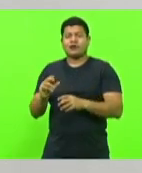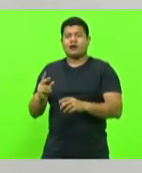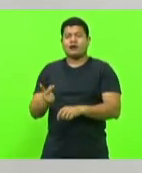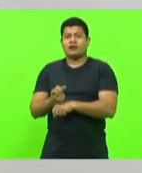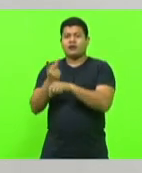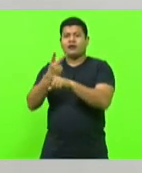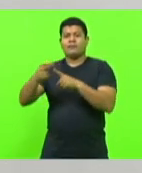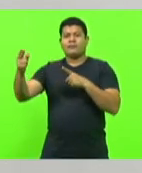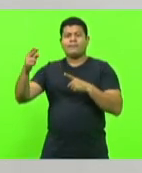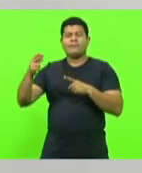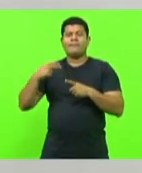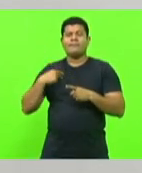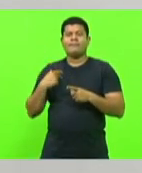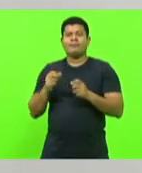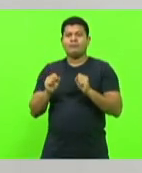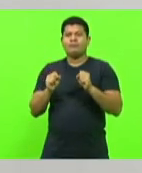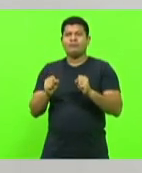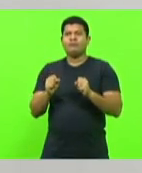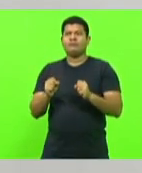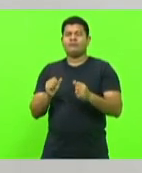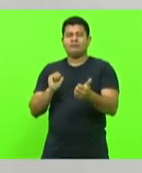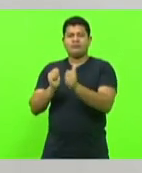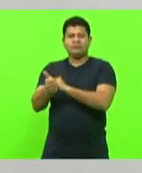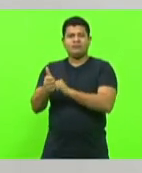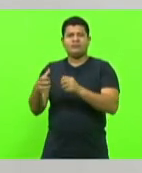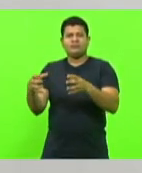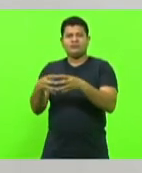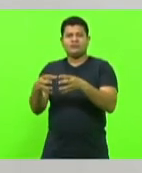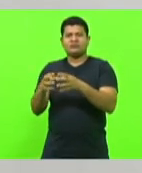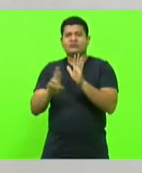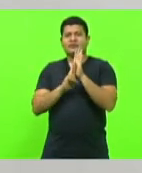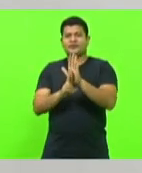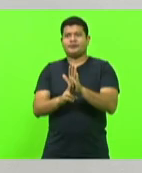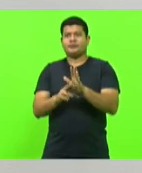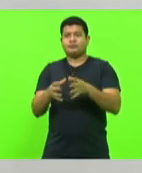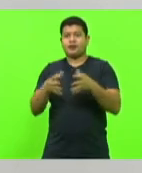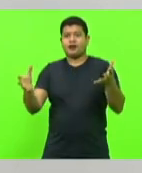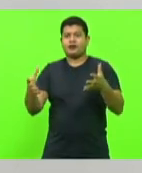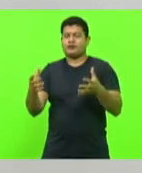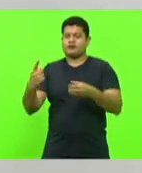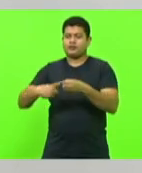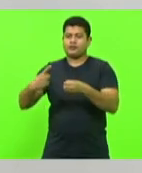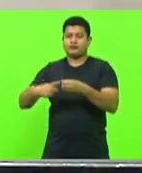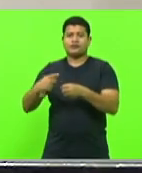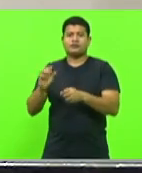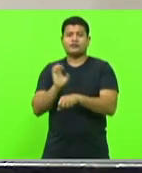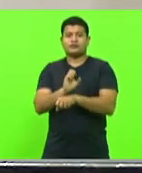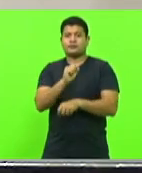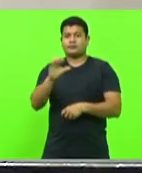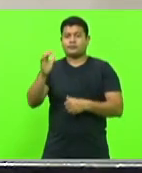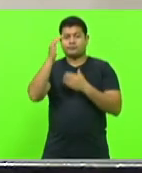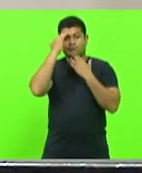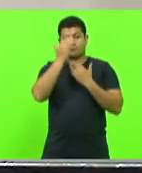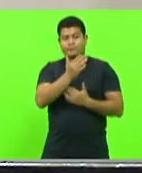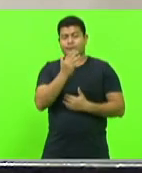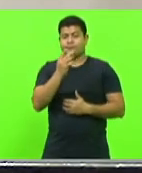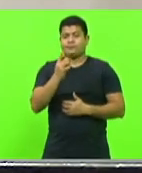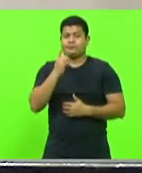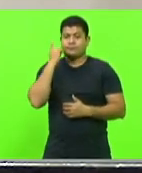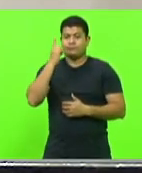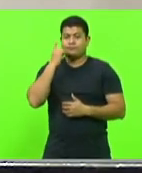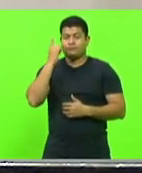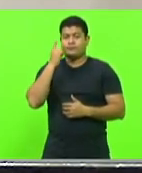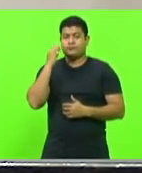possa realmente fazer com que seus atletas representem o maior município de Santa Catarina. Obrigado. Obrigado, deputado Fernando